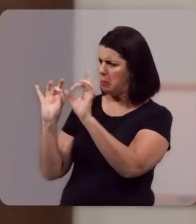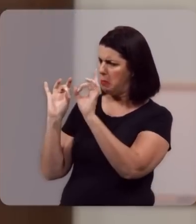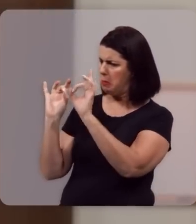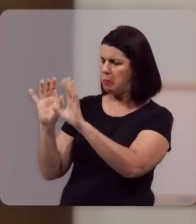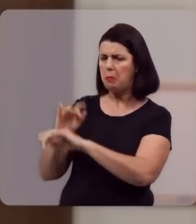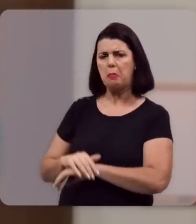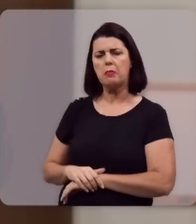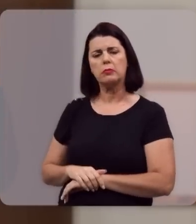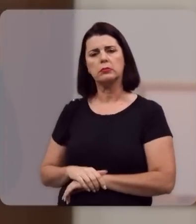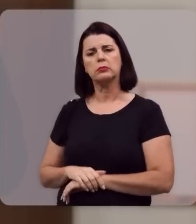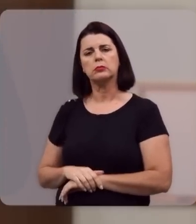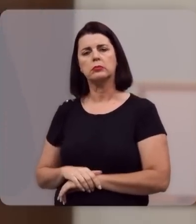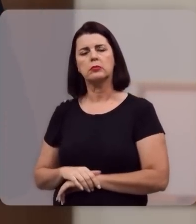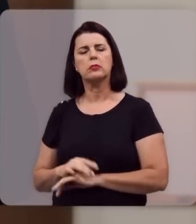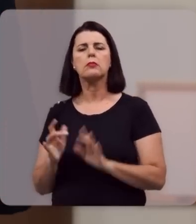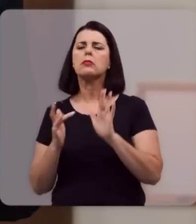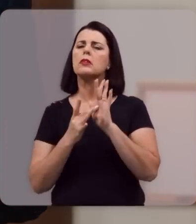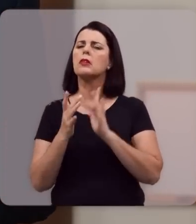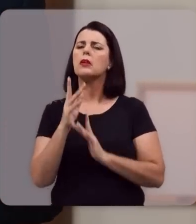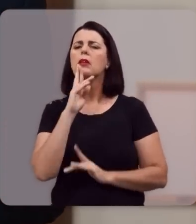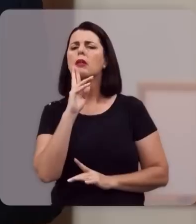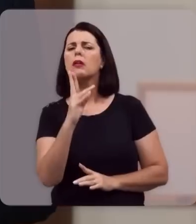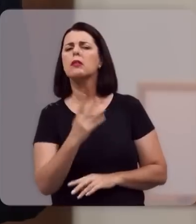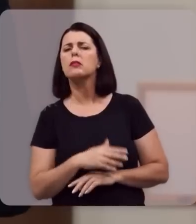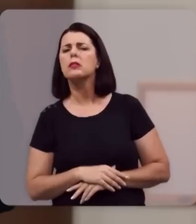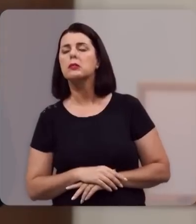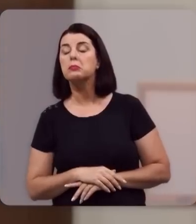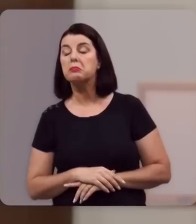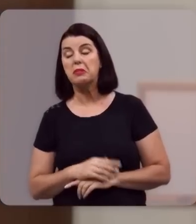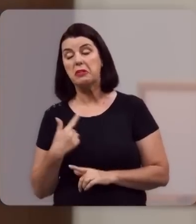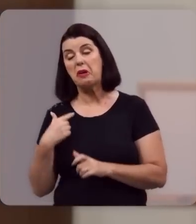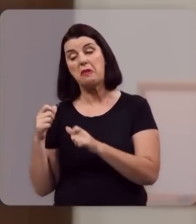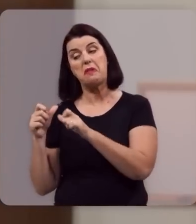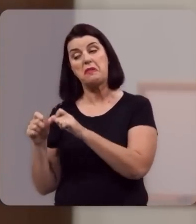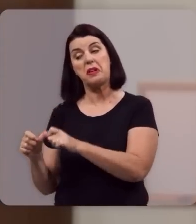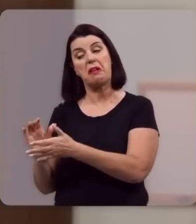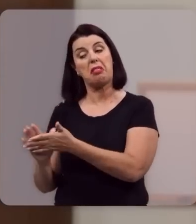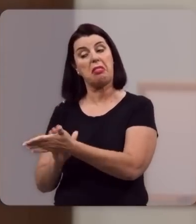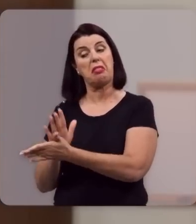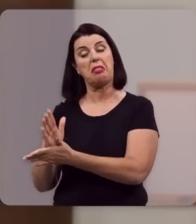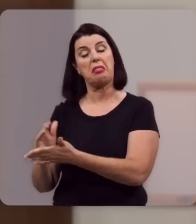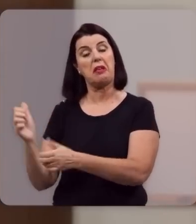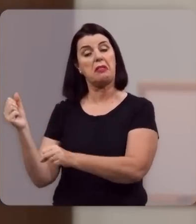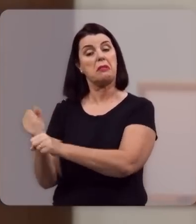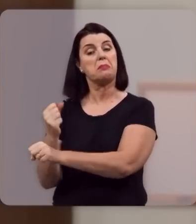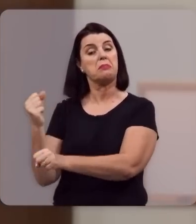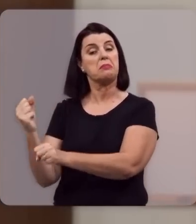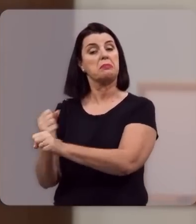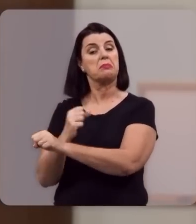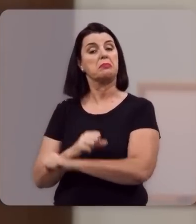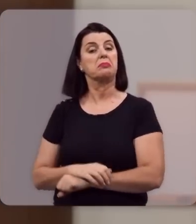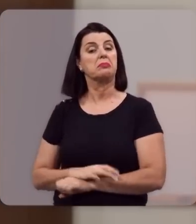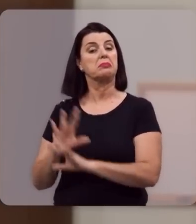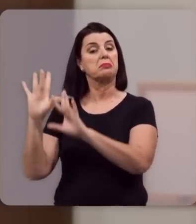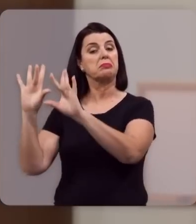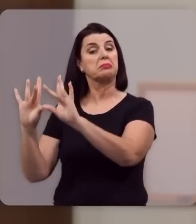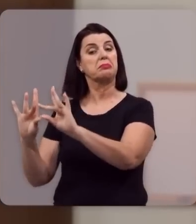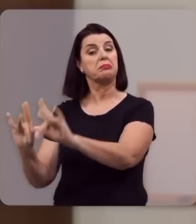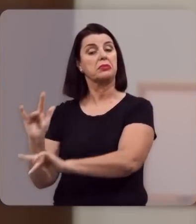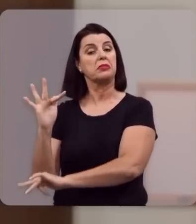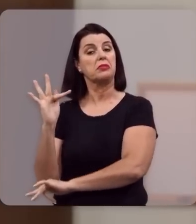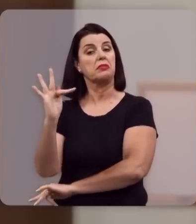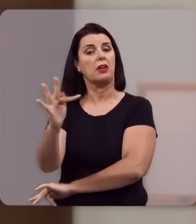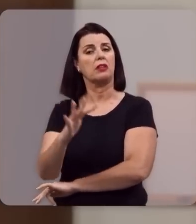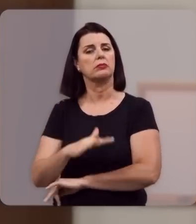construção. E Jesus responde para eles: pois não ficará pedra sobre pedra.